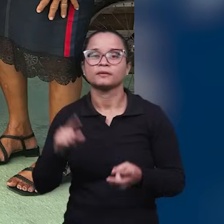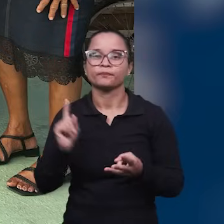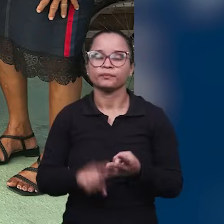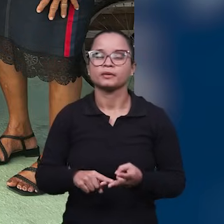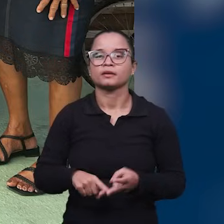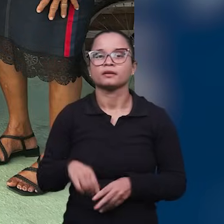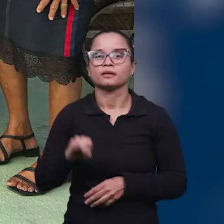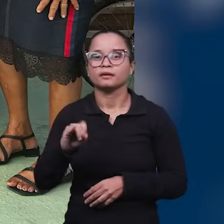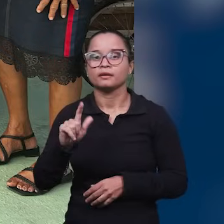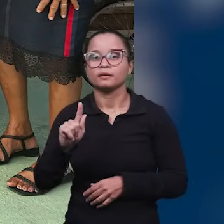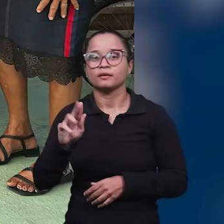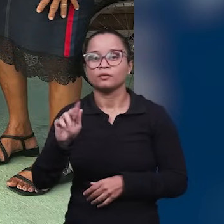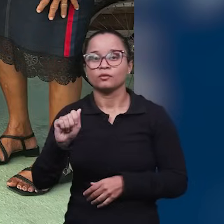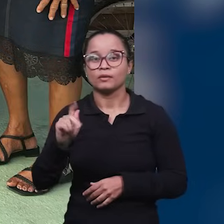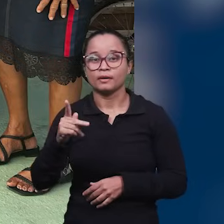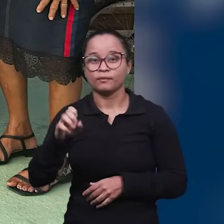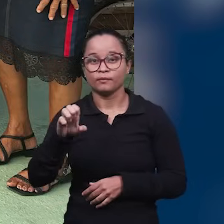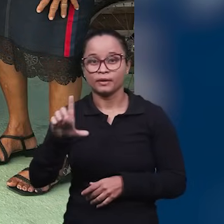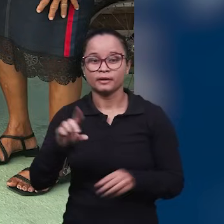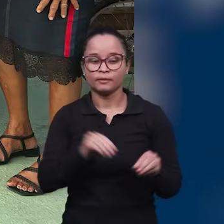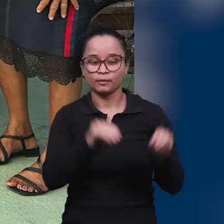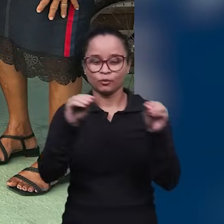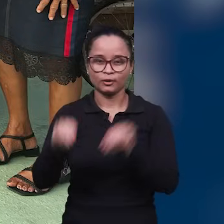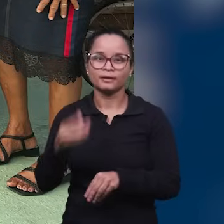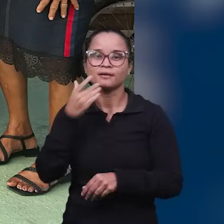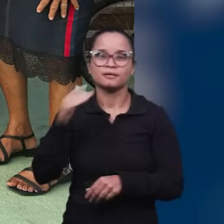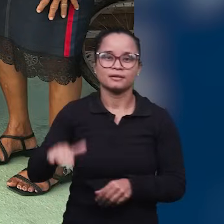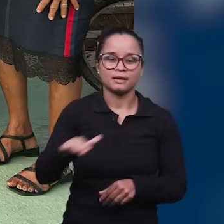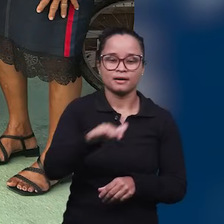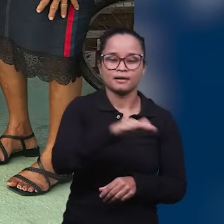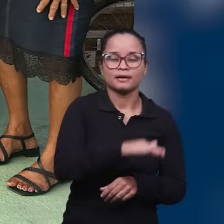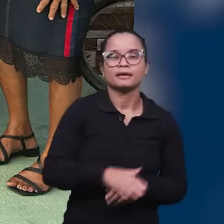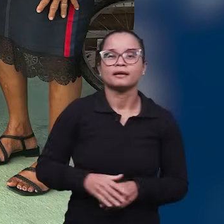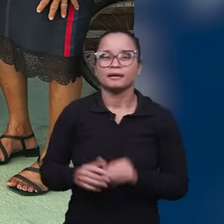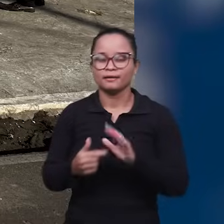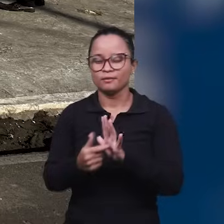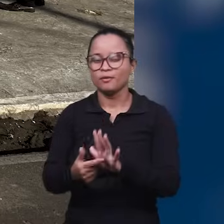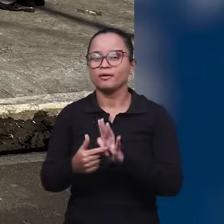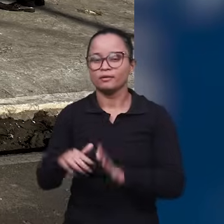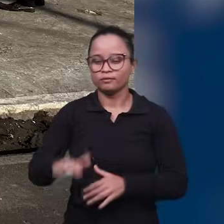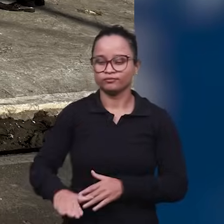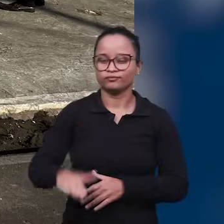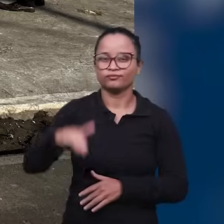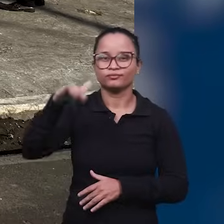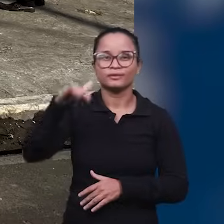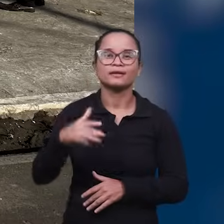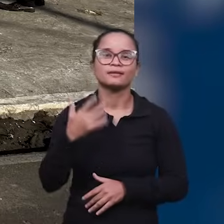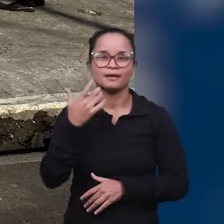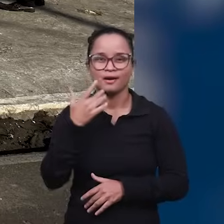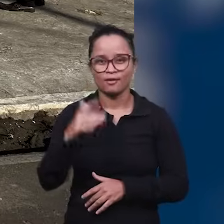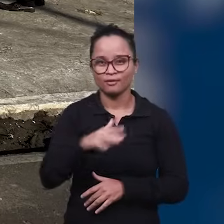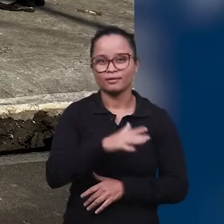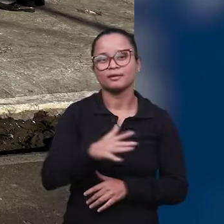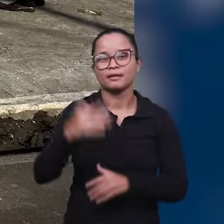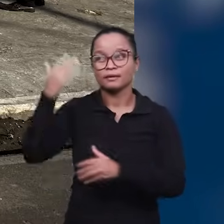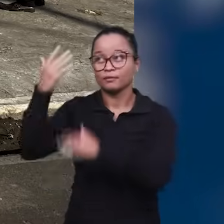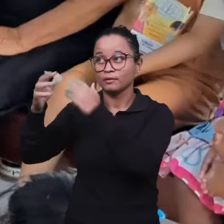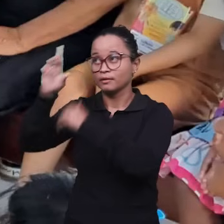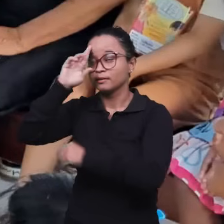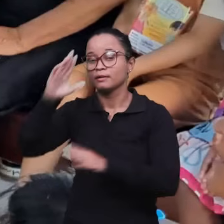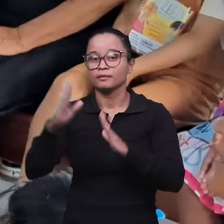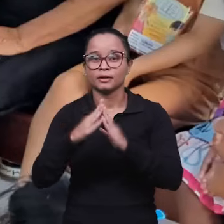em Iguapé, com a bênção da promoção de classes que confirma o crescimento dos nossos pequeninos na presença do